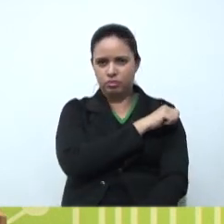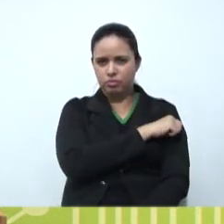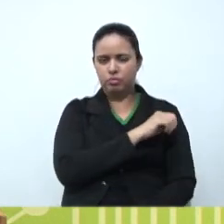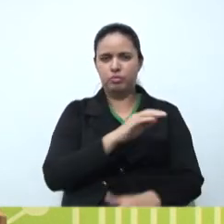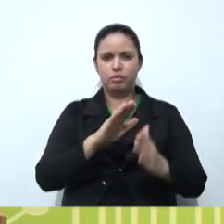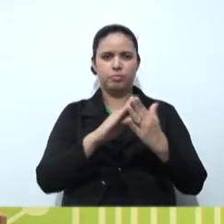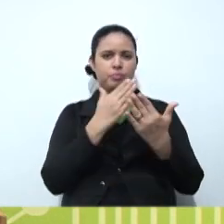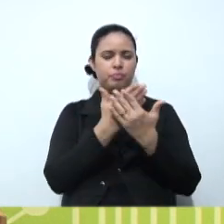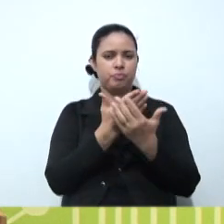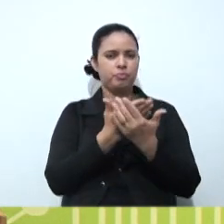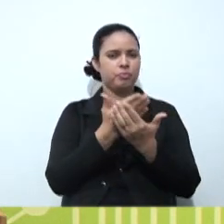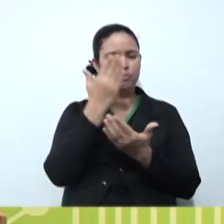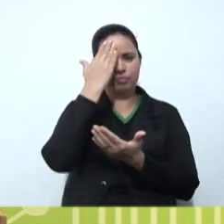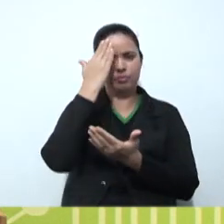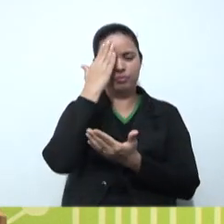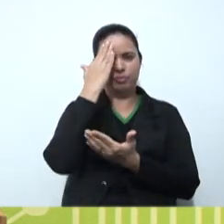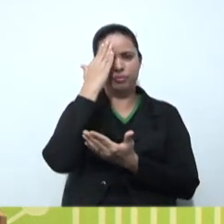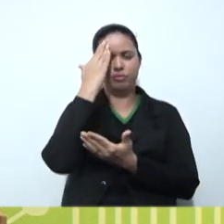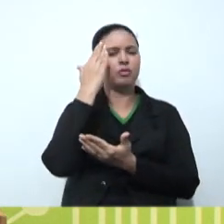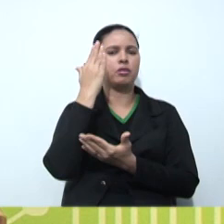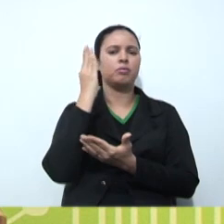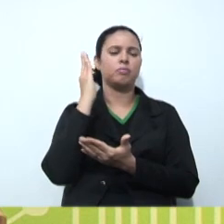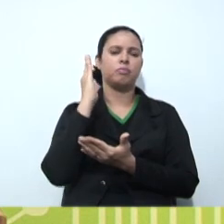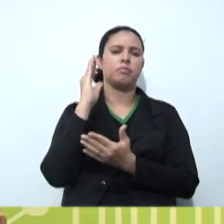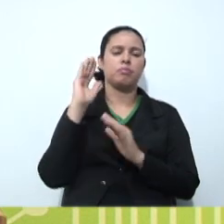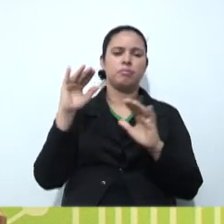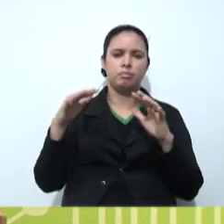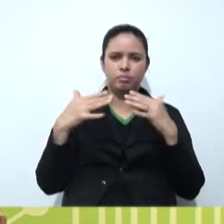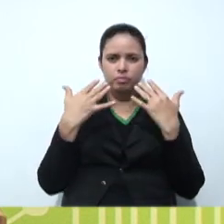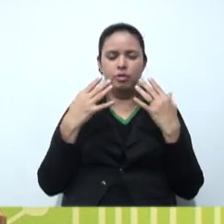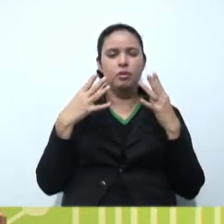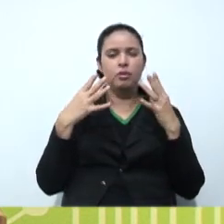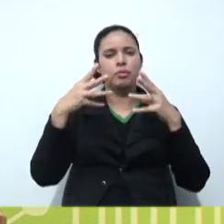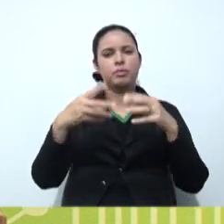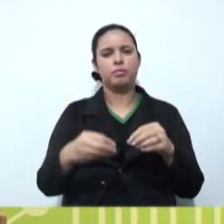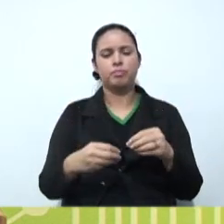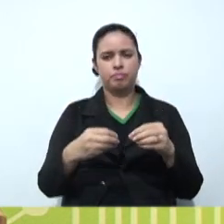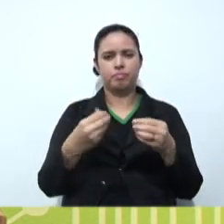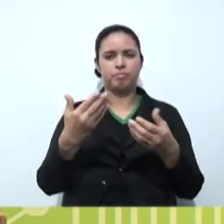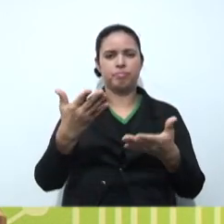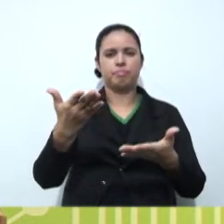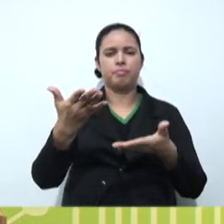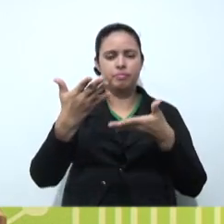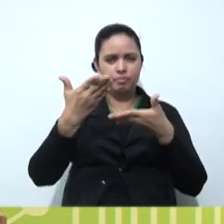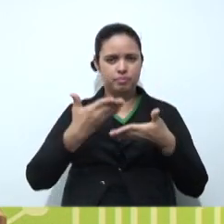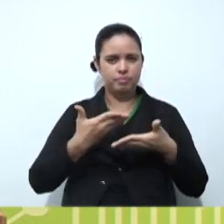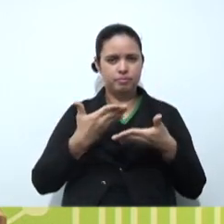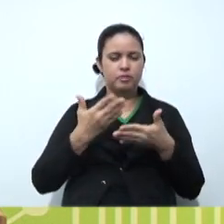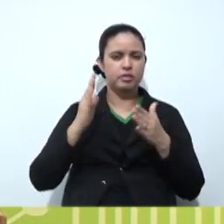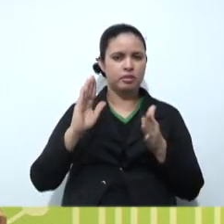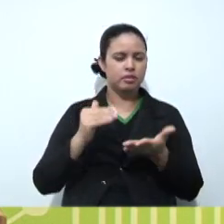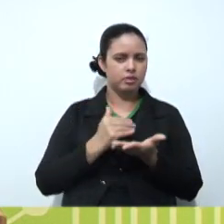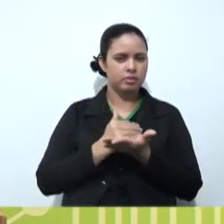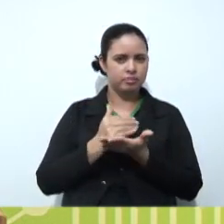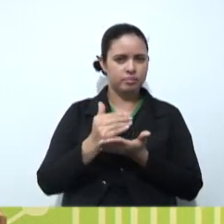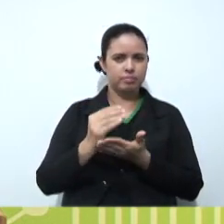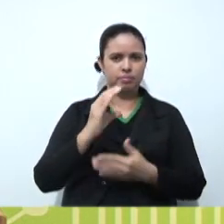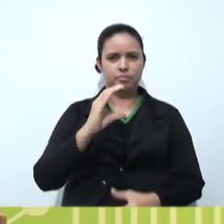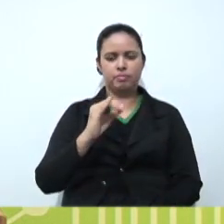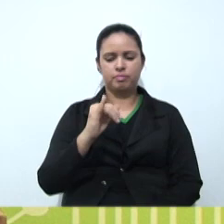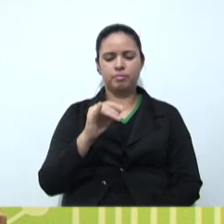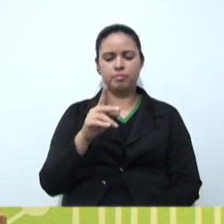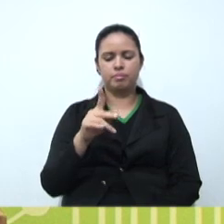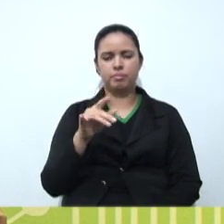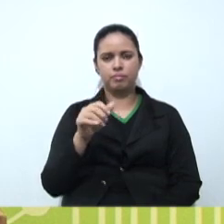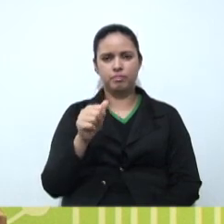estão online aí, com certeza, sejam muito bem-vindos, né, à nossa teleaula 3. Já falamos aqui da parte inicial da CIPA e, é